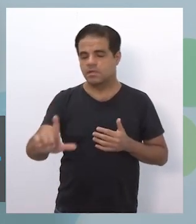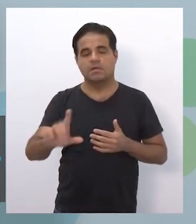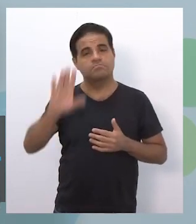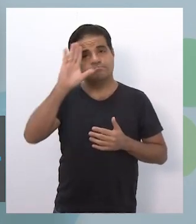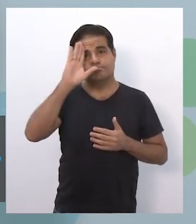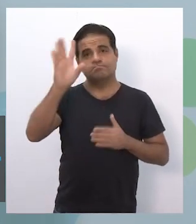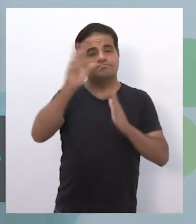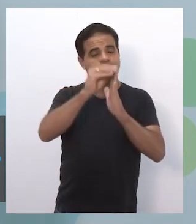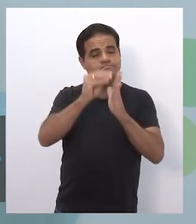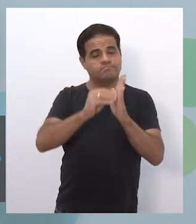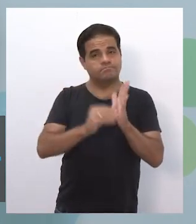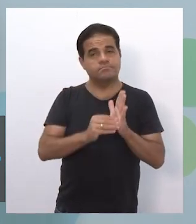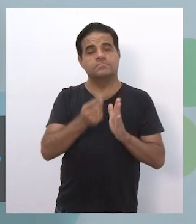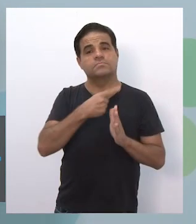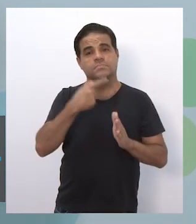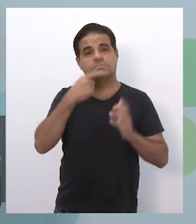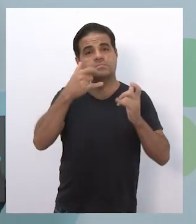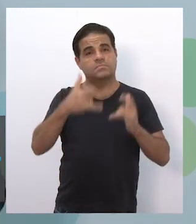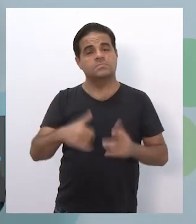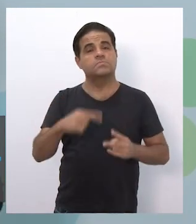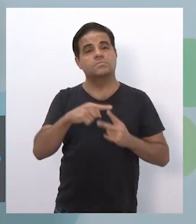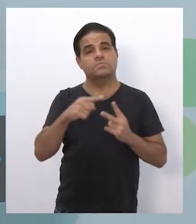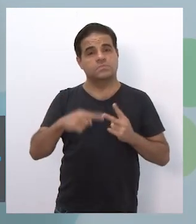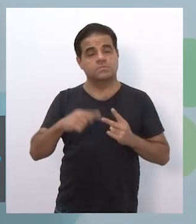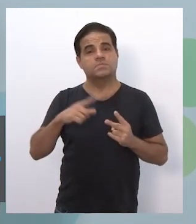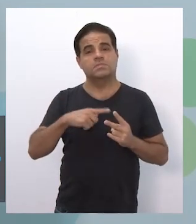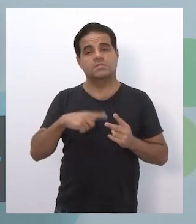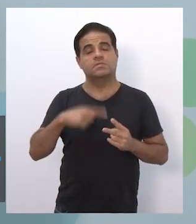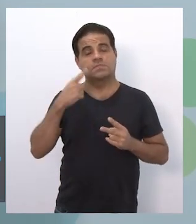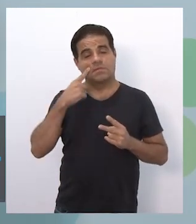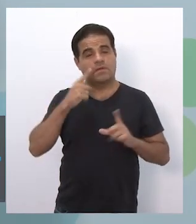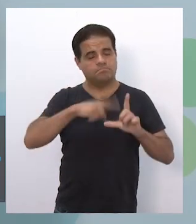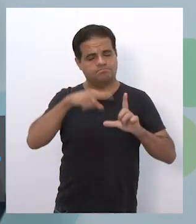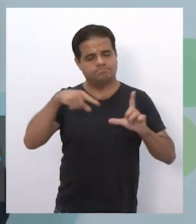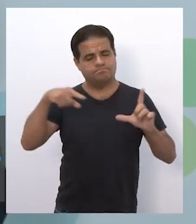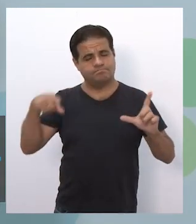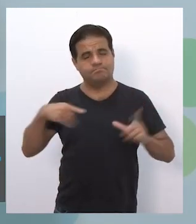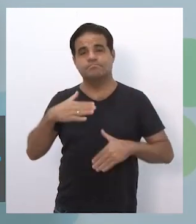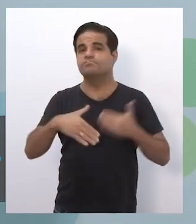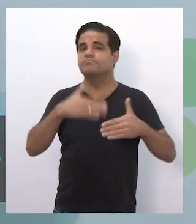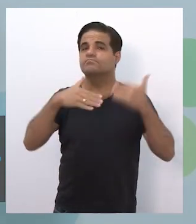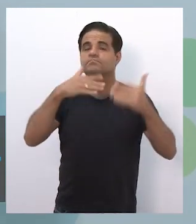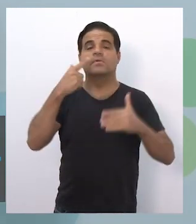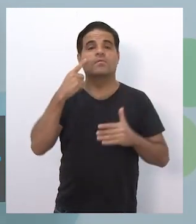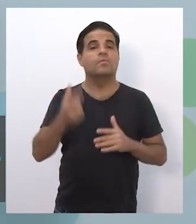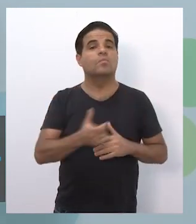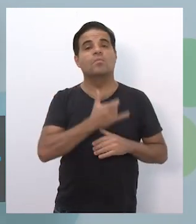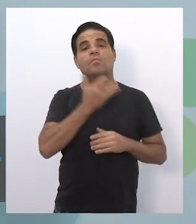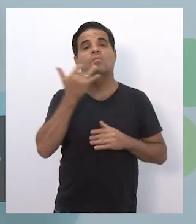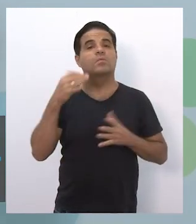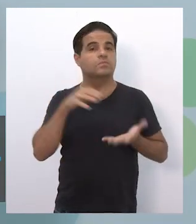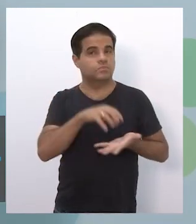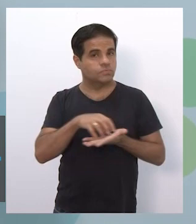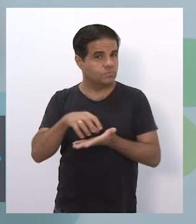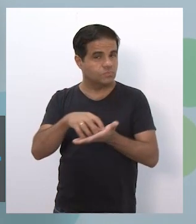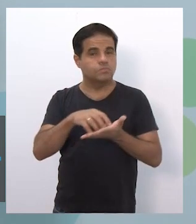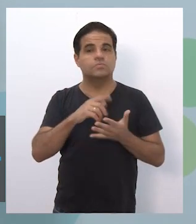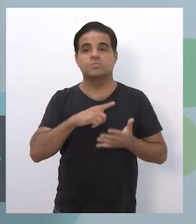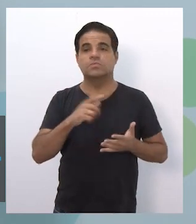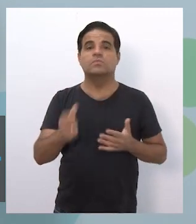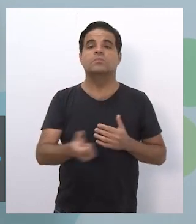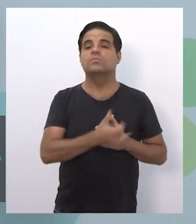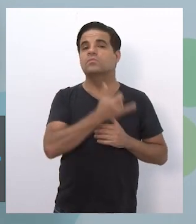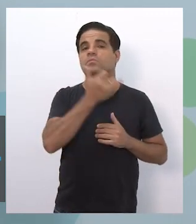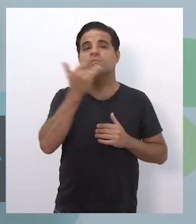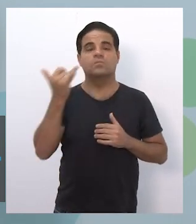principais pontos que nós falamos, os dois têm. É vocês verem a frequência do processador, ver quantos núcleos tem o processador, quantos